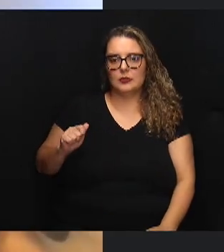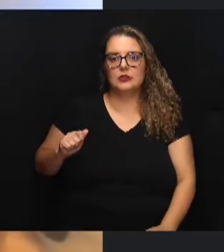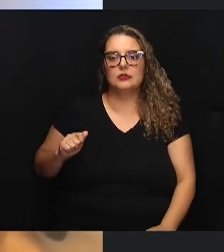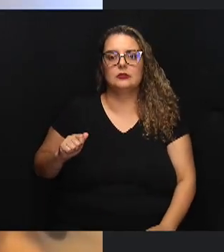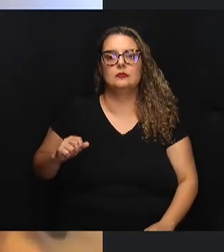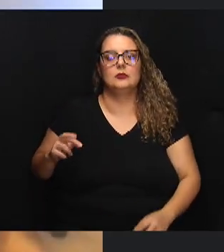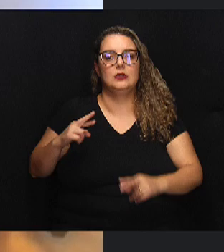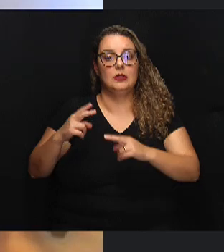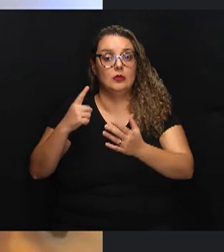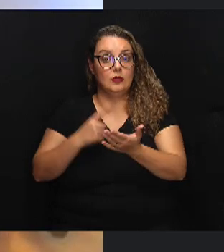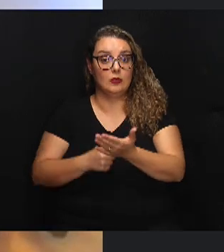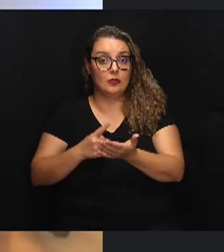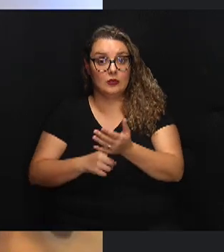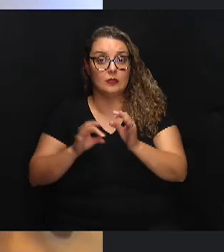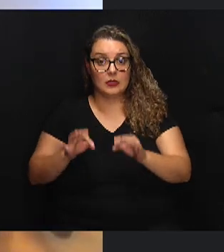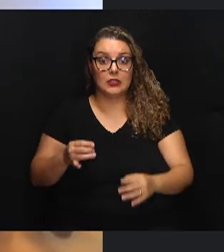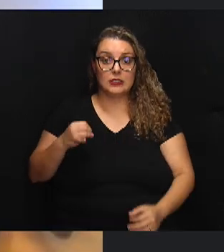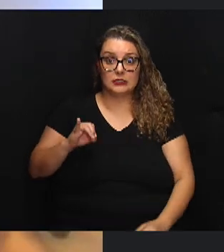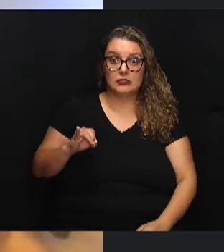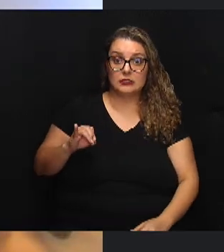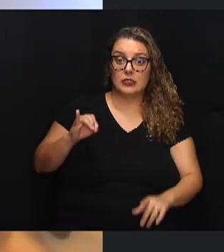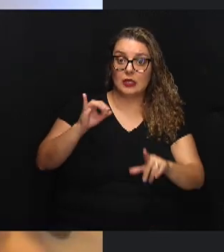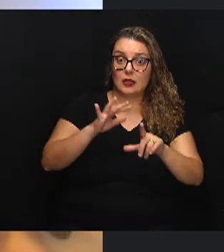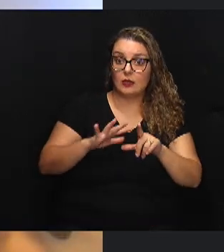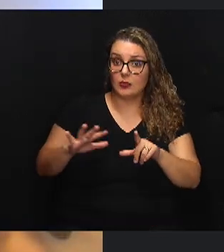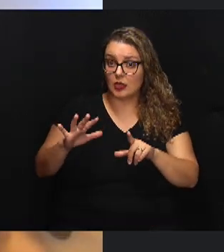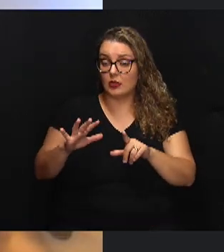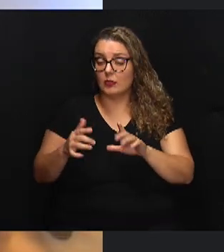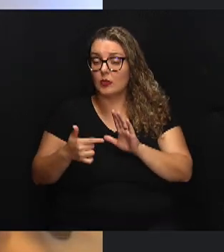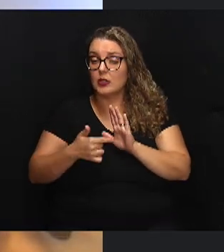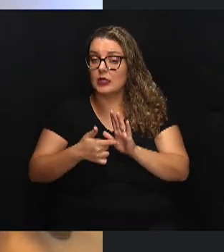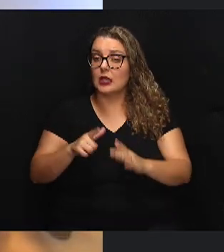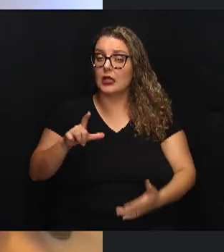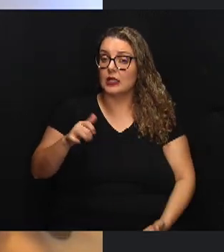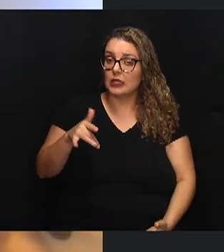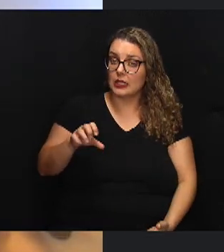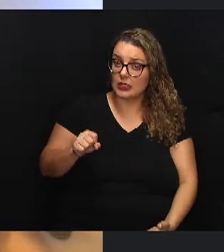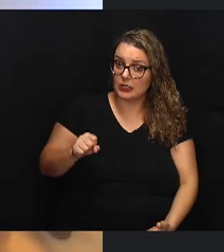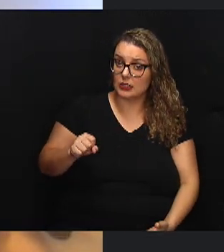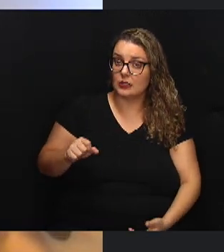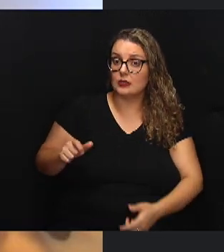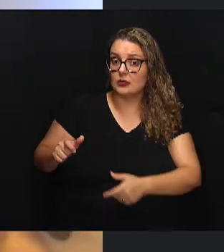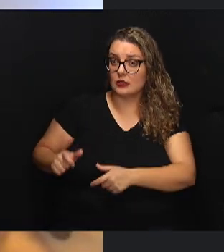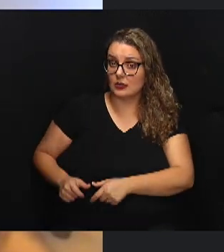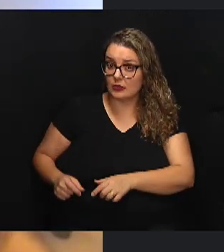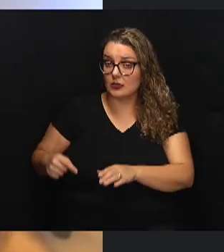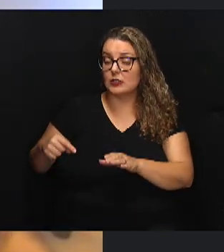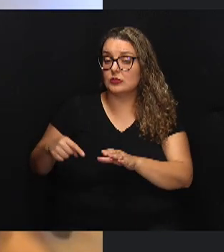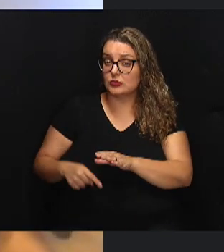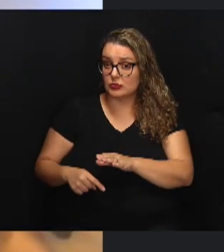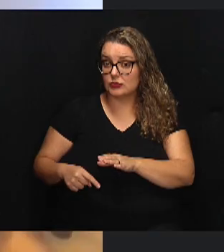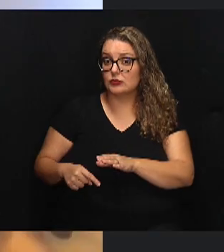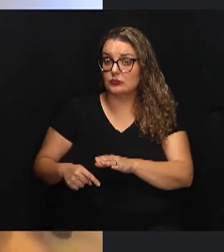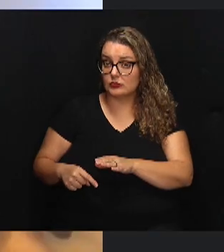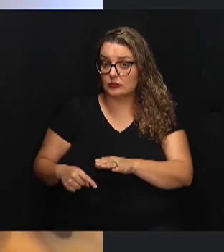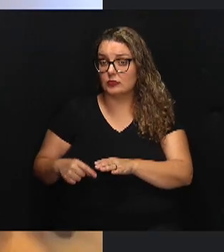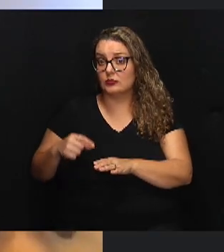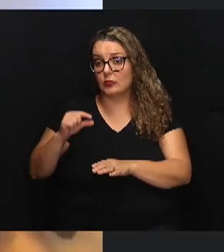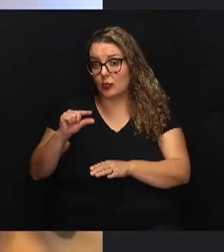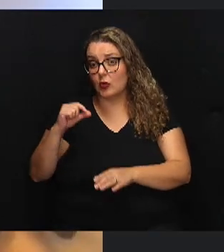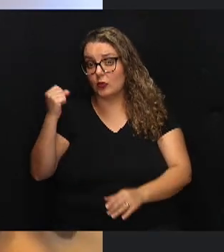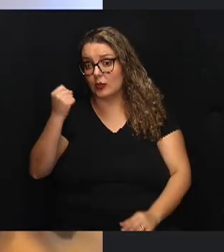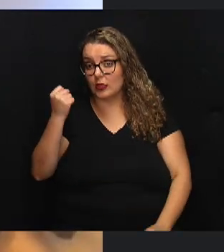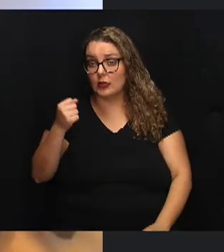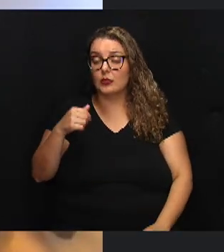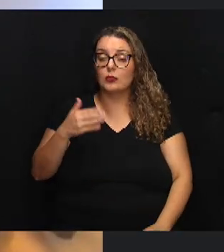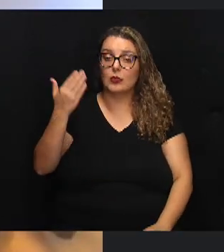anatomopatológica. Se a imagem demonstrar que essa lesão já é mais localmente avançada e nós tivermos uma